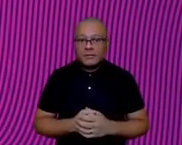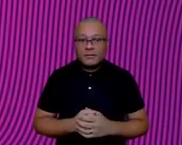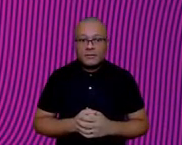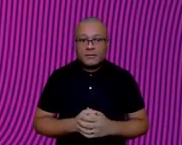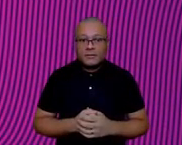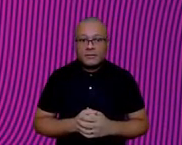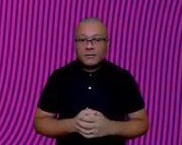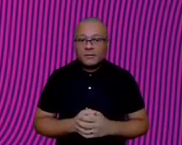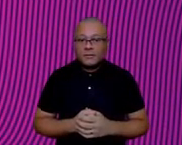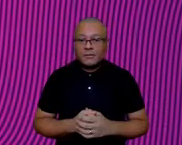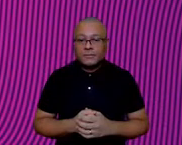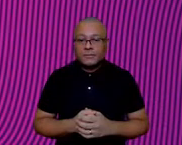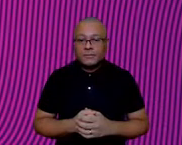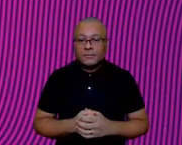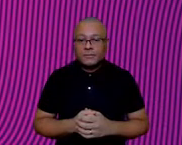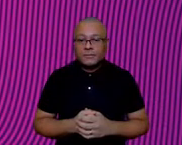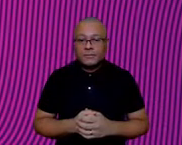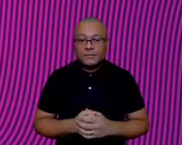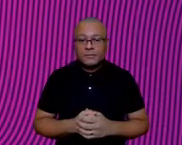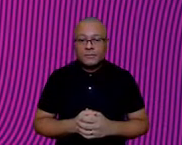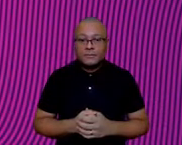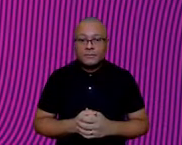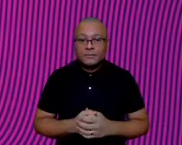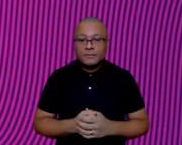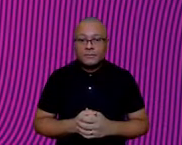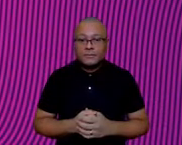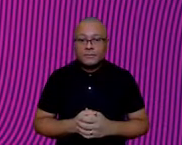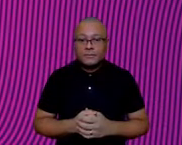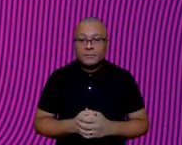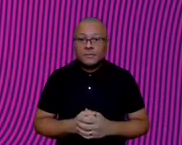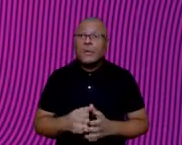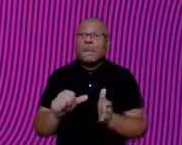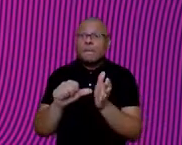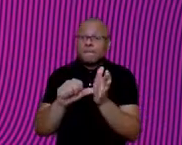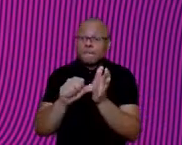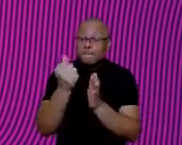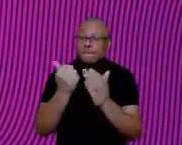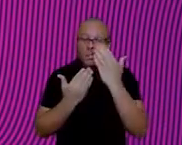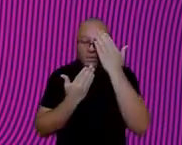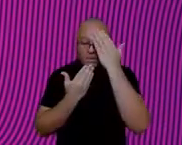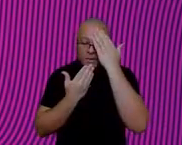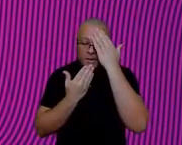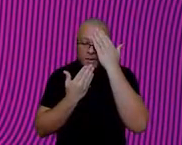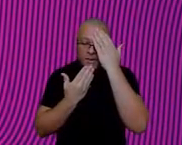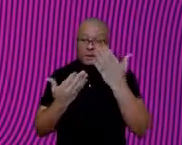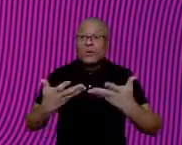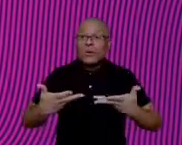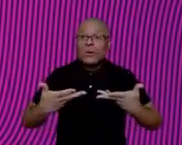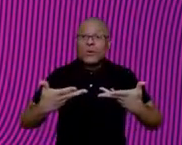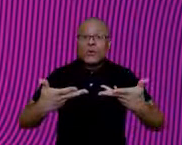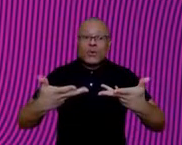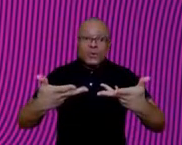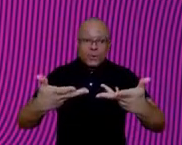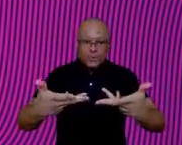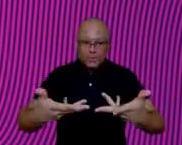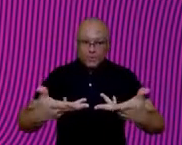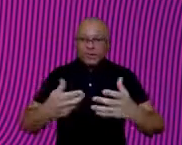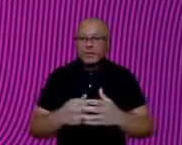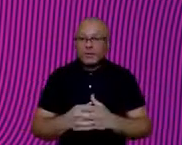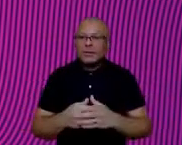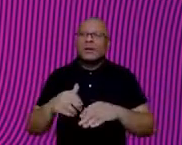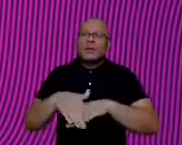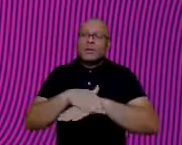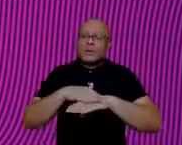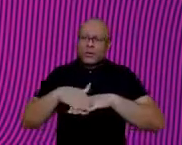Okay. Muito bem. Em primeiro lugar, muito obrigada a todos pelo convite para lhes falar